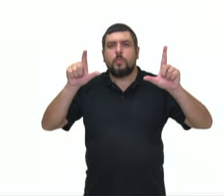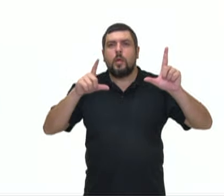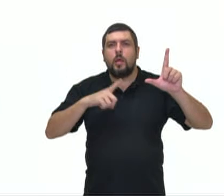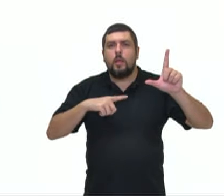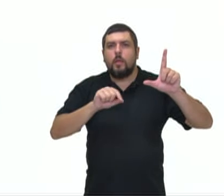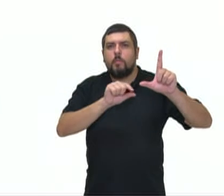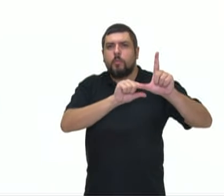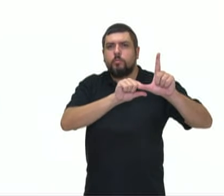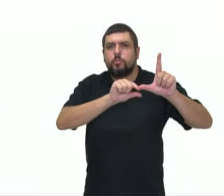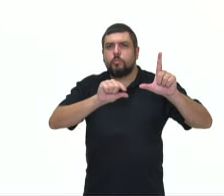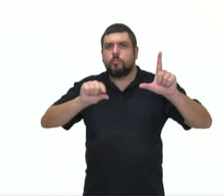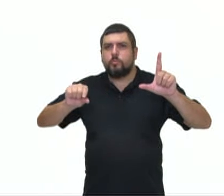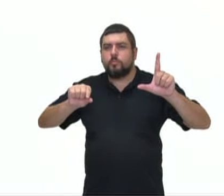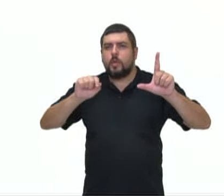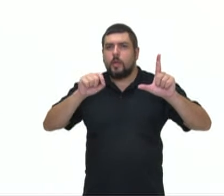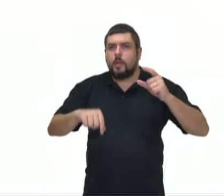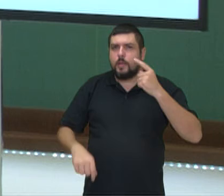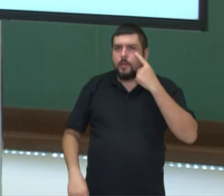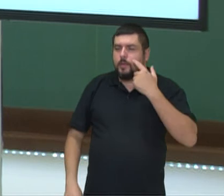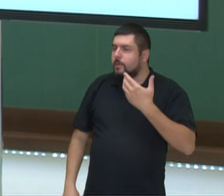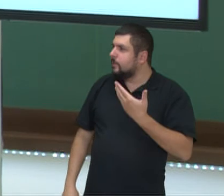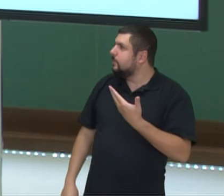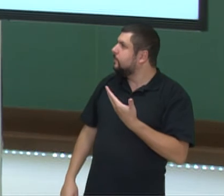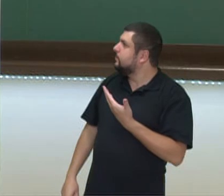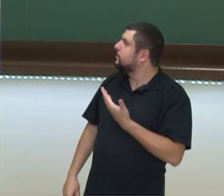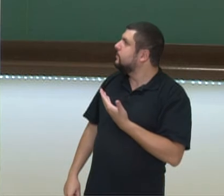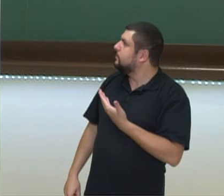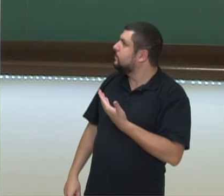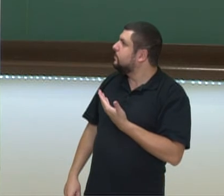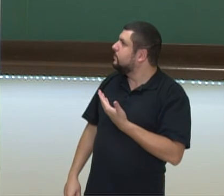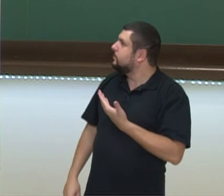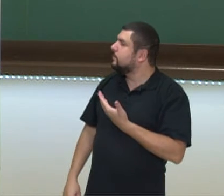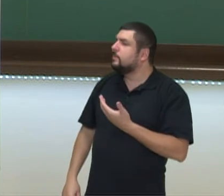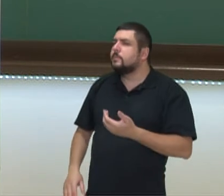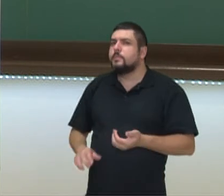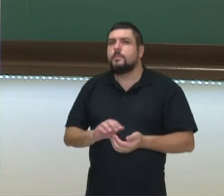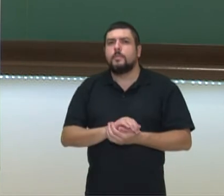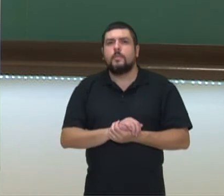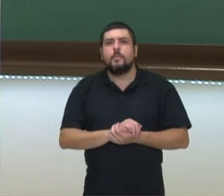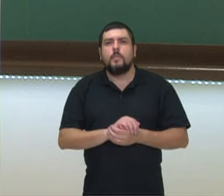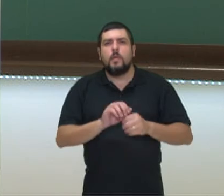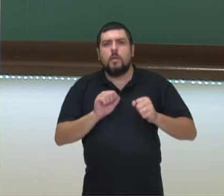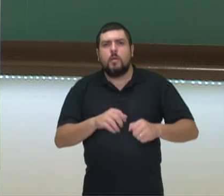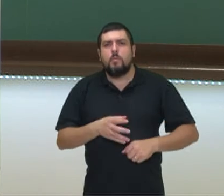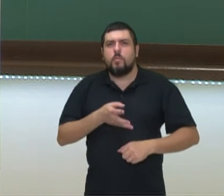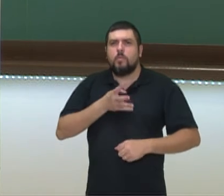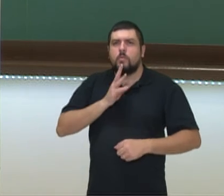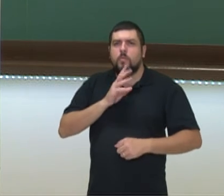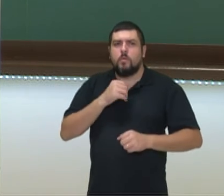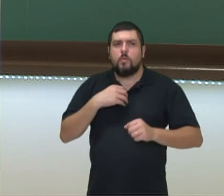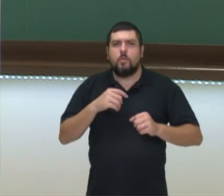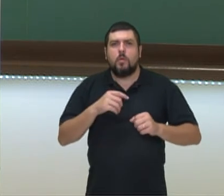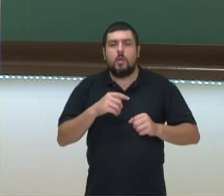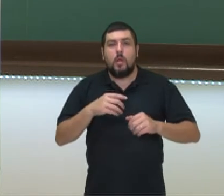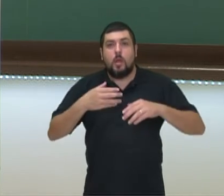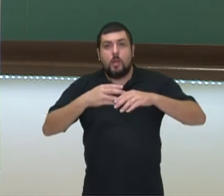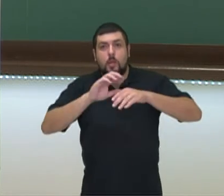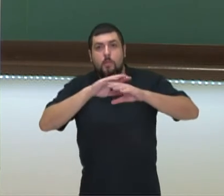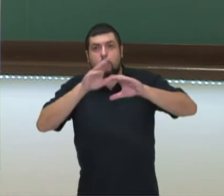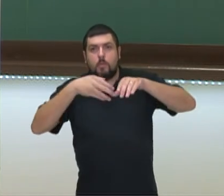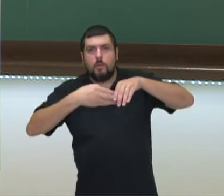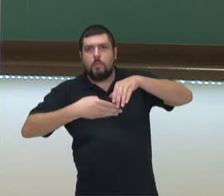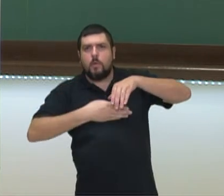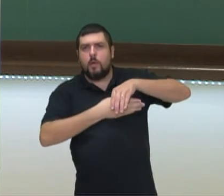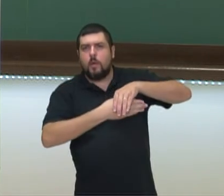para que vocês conheçam, né? O acesso a essas cavernas, ele geralmente não é aberto ao público,